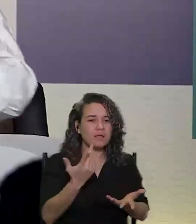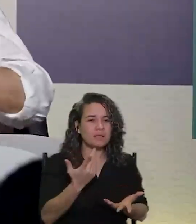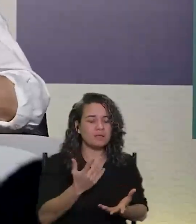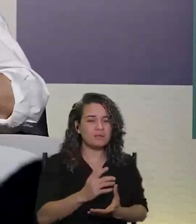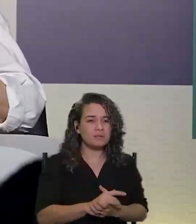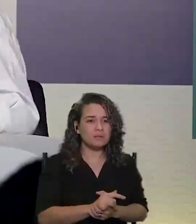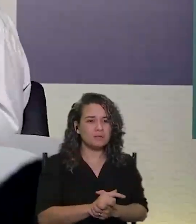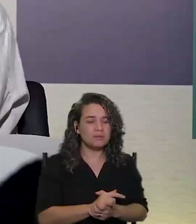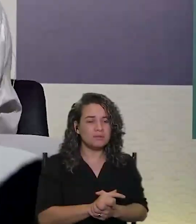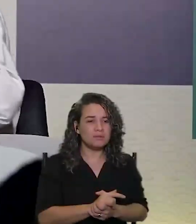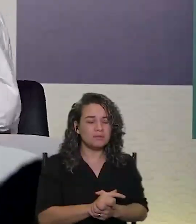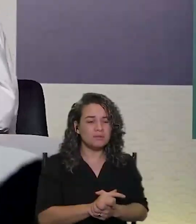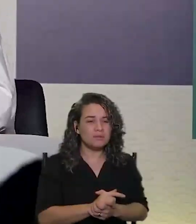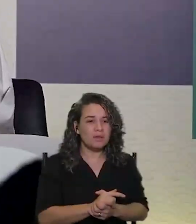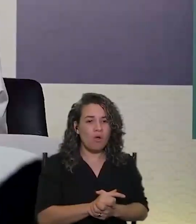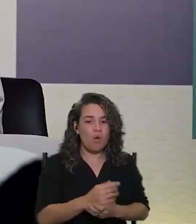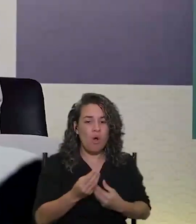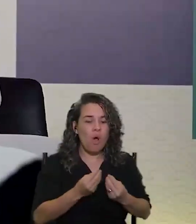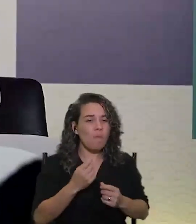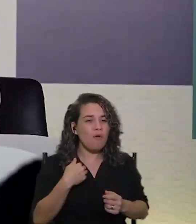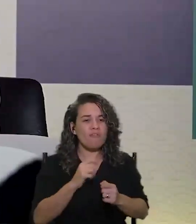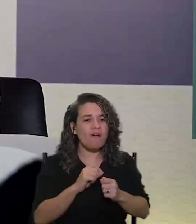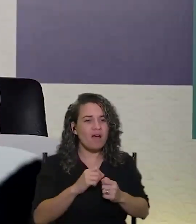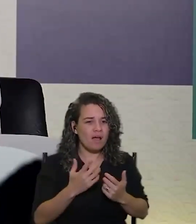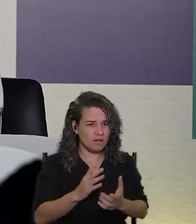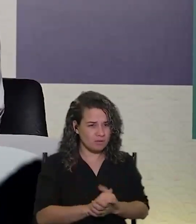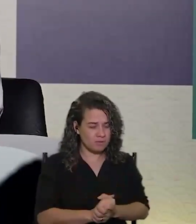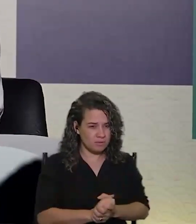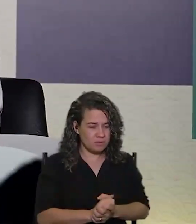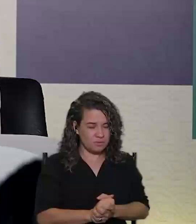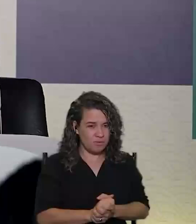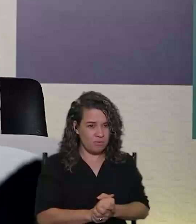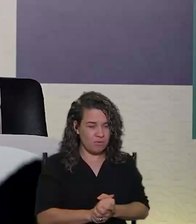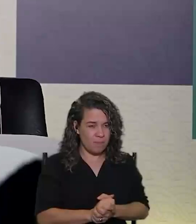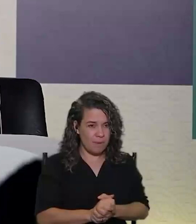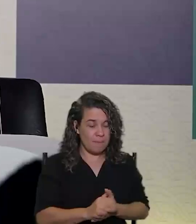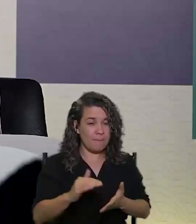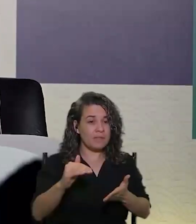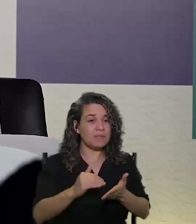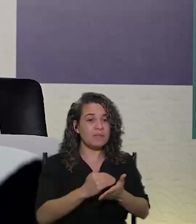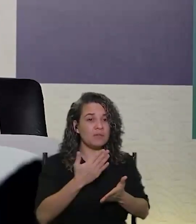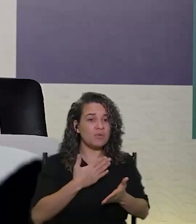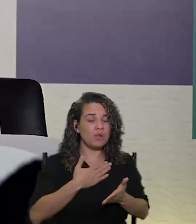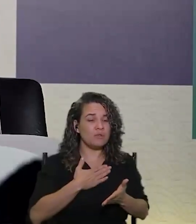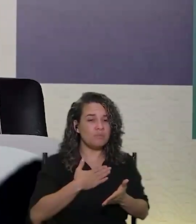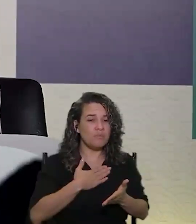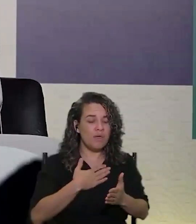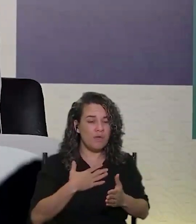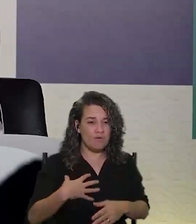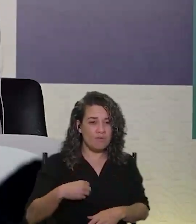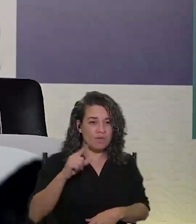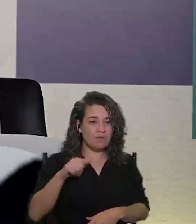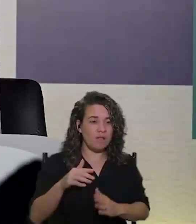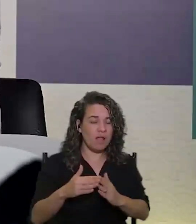o galpão que eu aluguei? Coisas assim. E aí eu e o Perso Arida ficamos até mais tarde, fomos